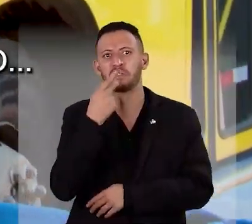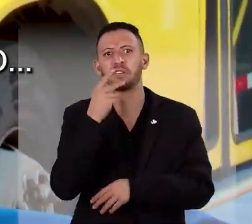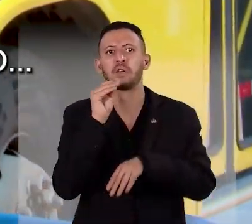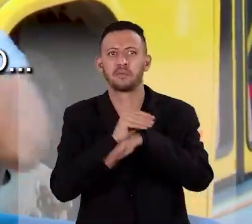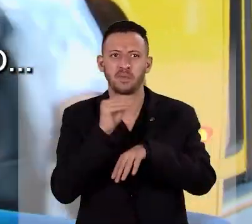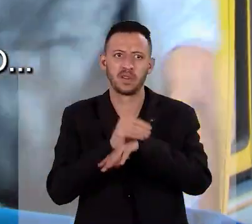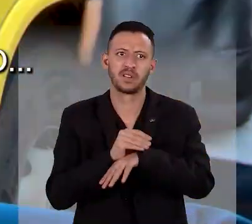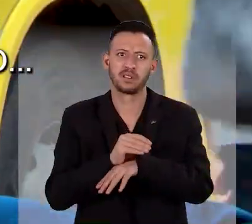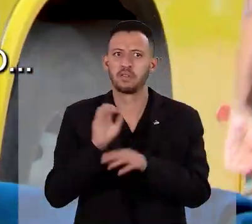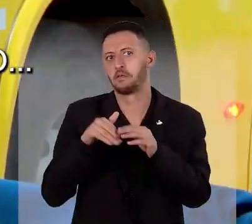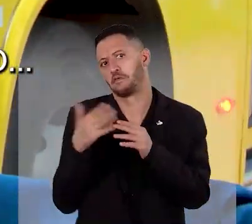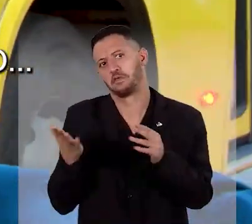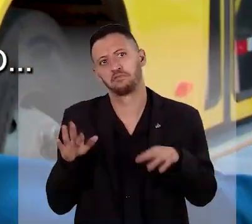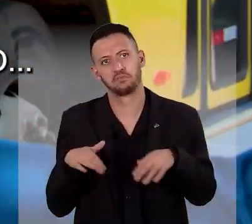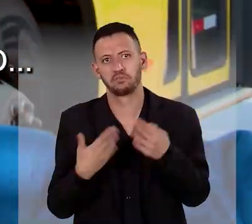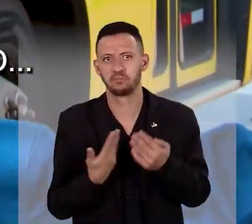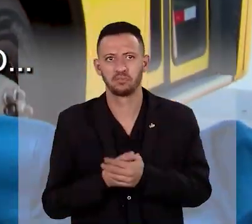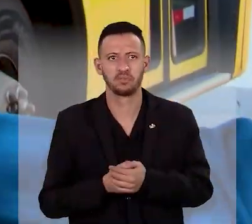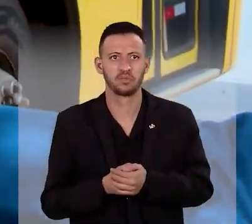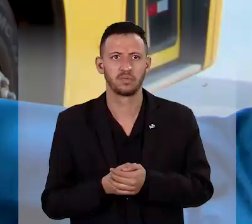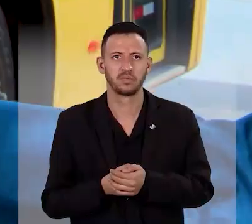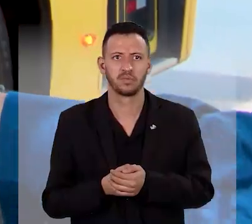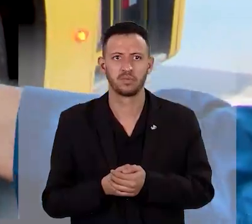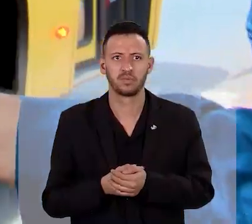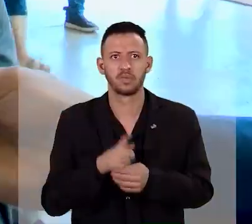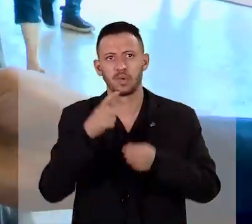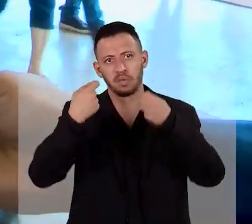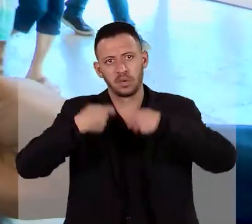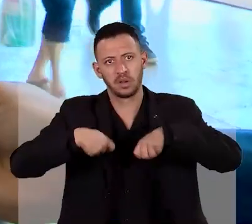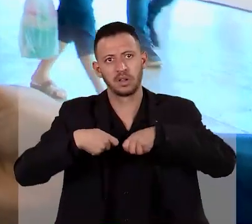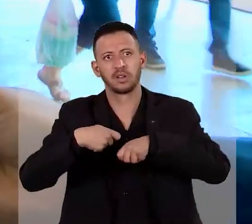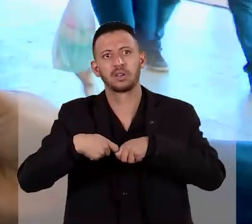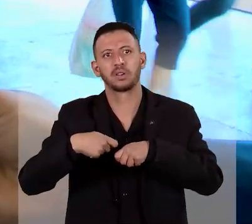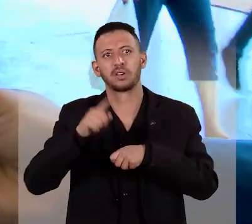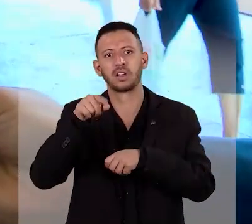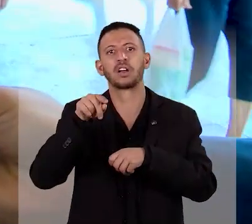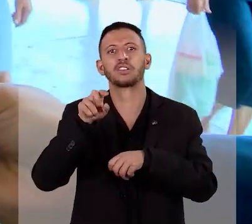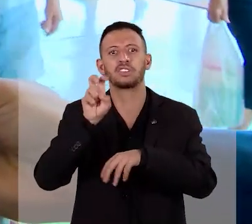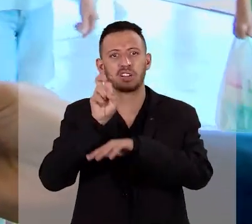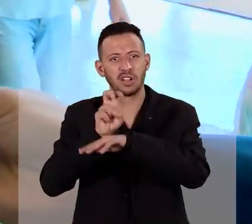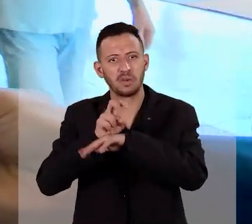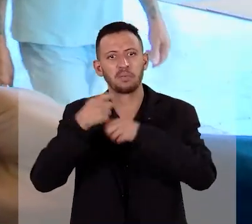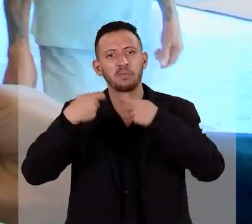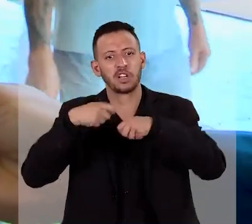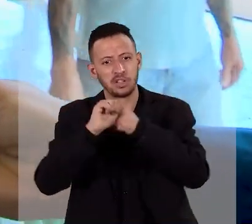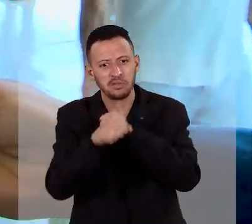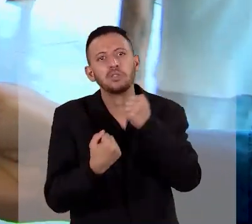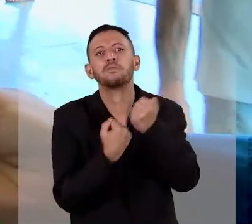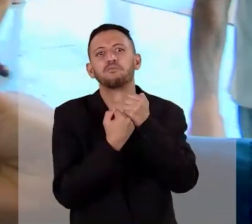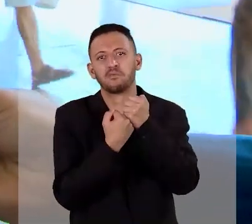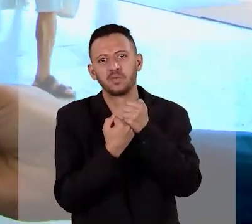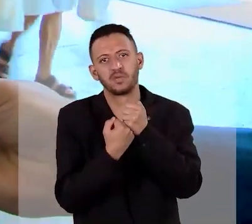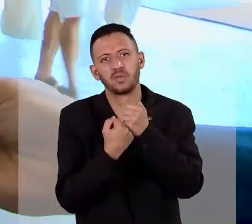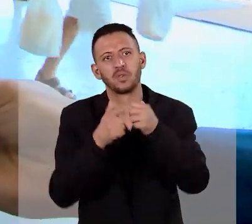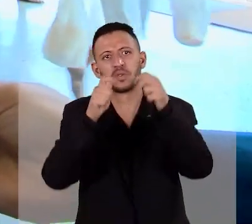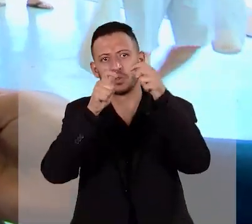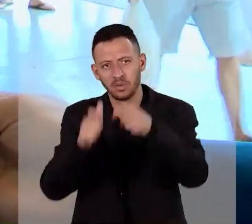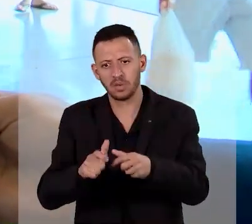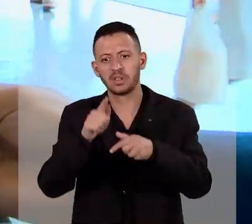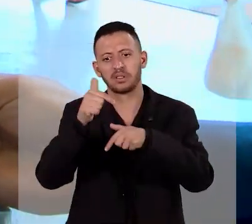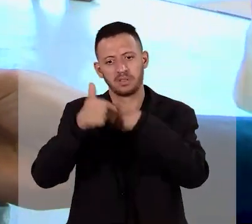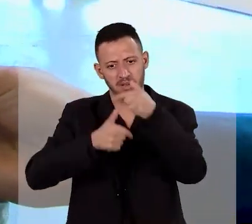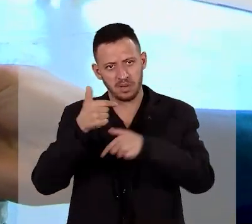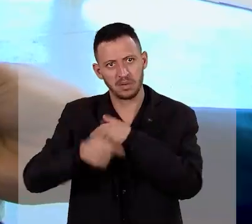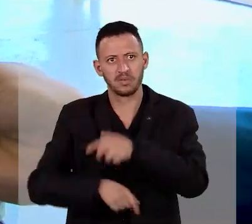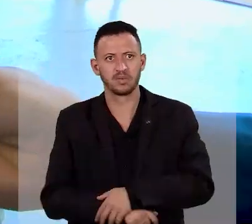as empresas falam mesmo é de amamentação, mas fora isso, pouco. Elas precisam de creche, precisam de apoio